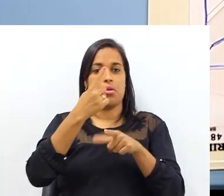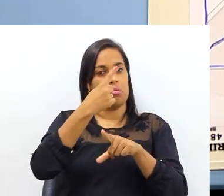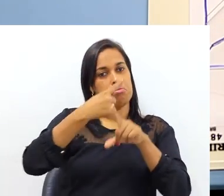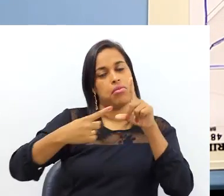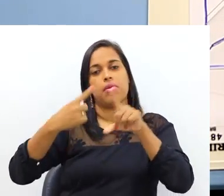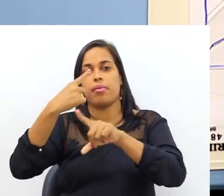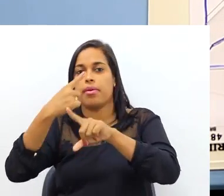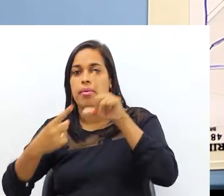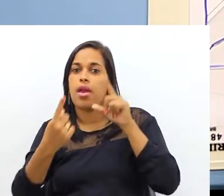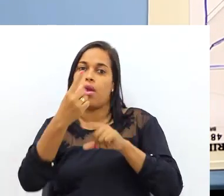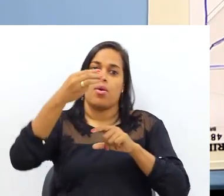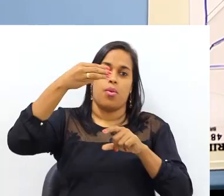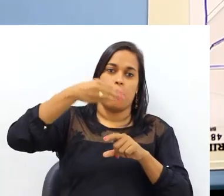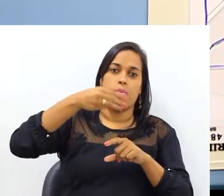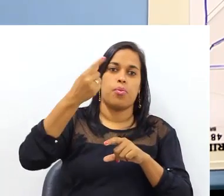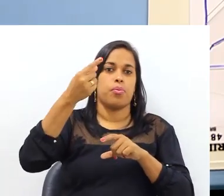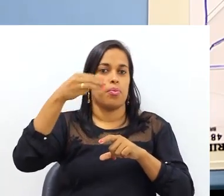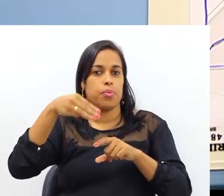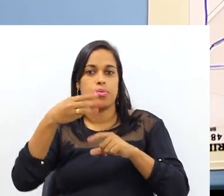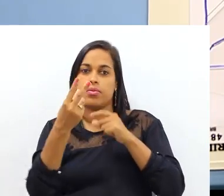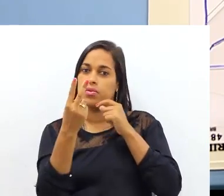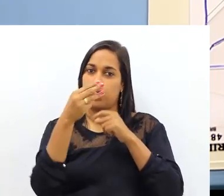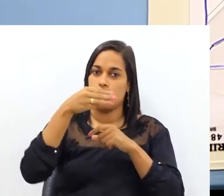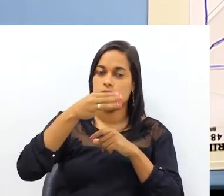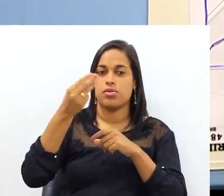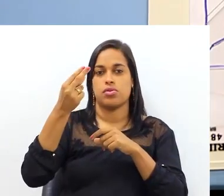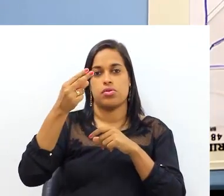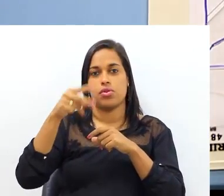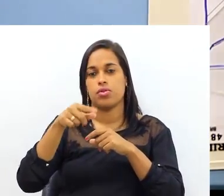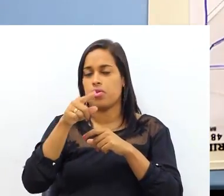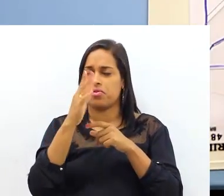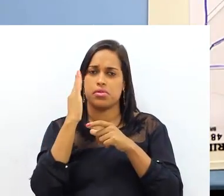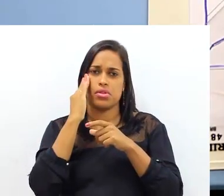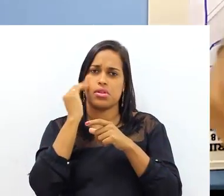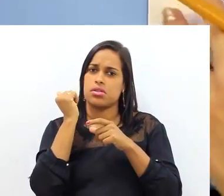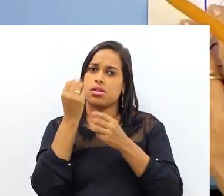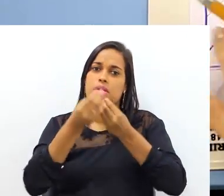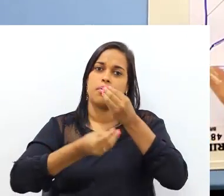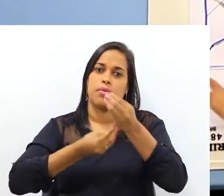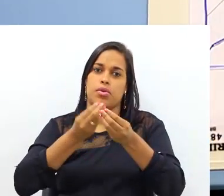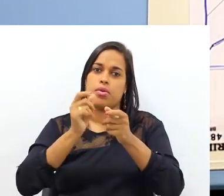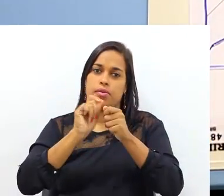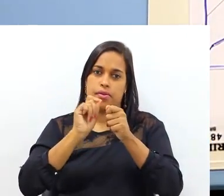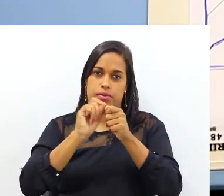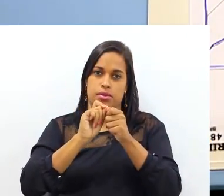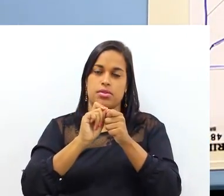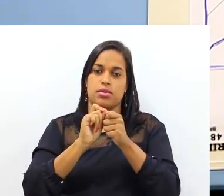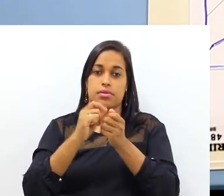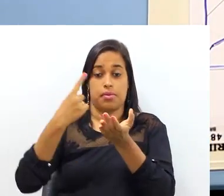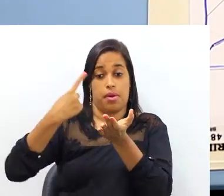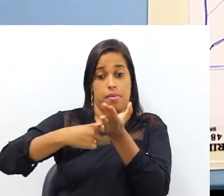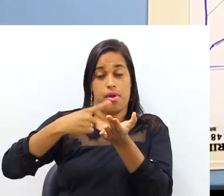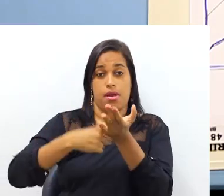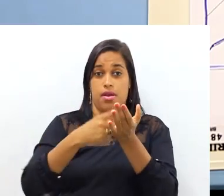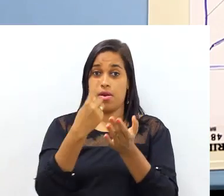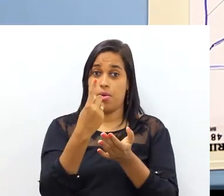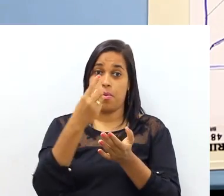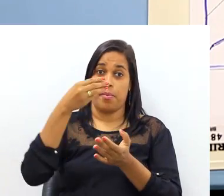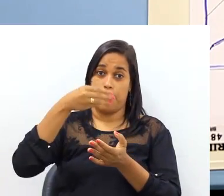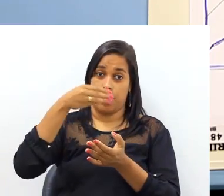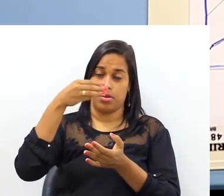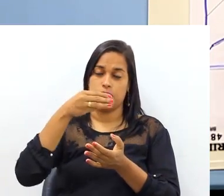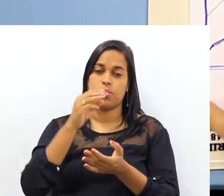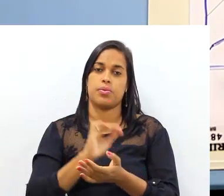meio metro, de 1 em 1 metro, de 2 em 2 metros. Aí é você que vai escolher como é que você vai fazer. Marquei 1 metro